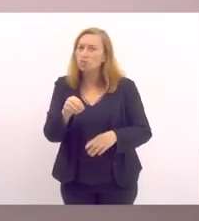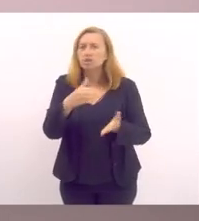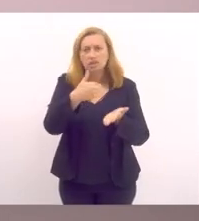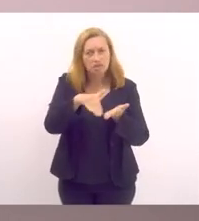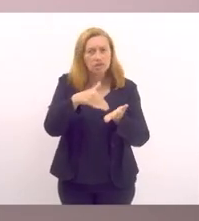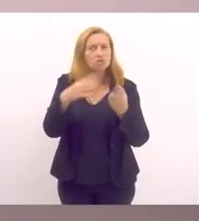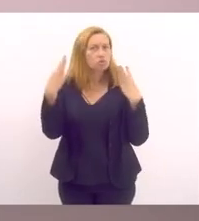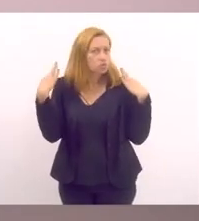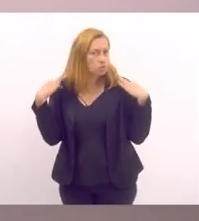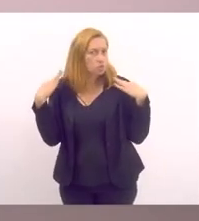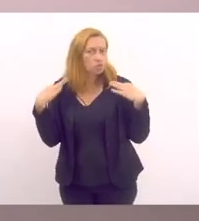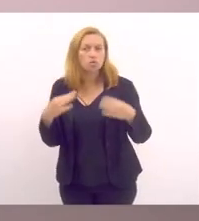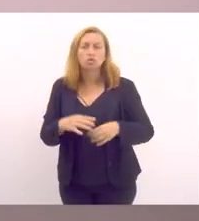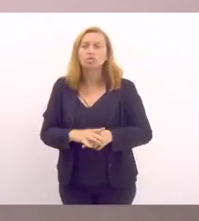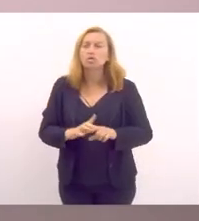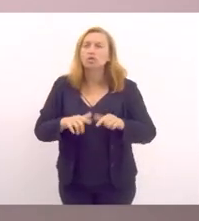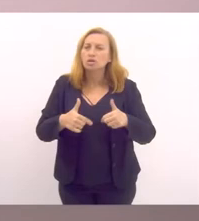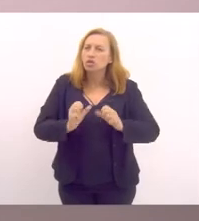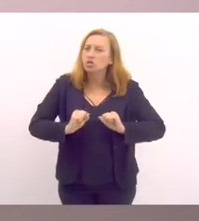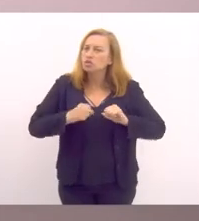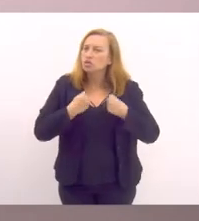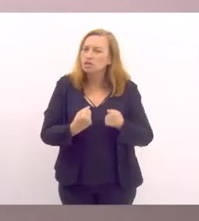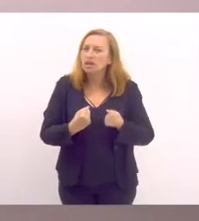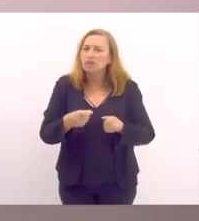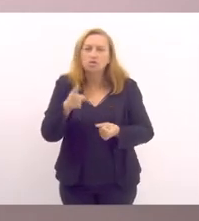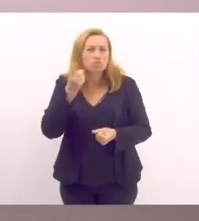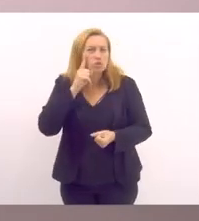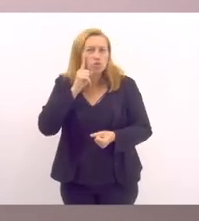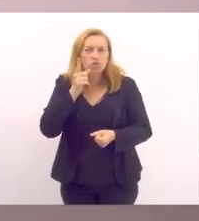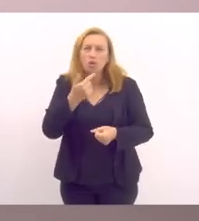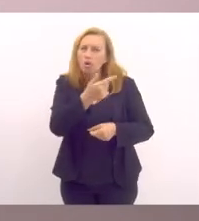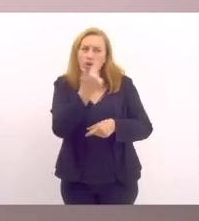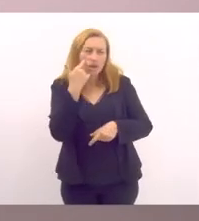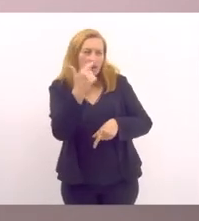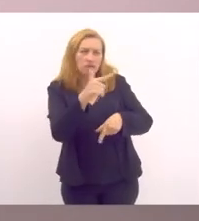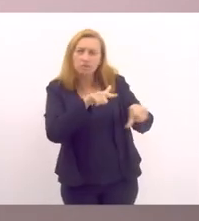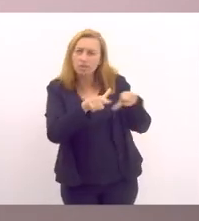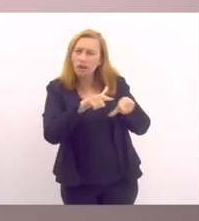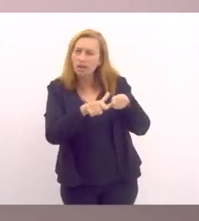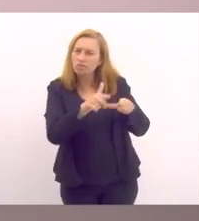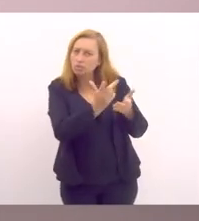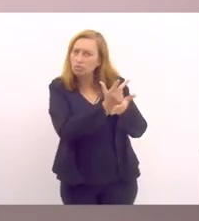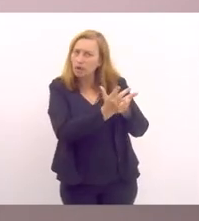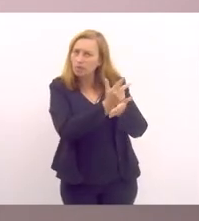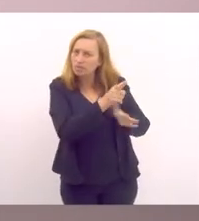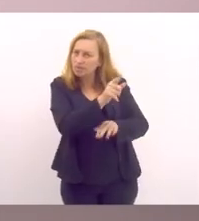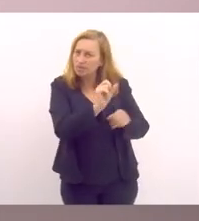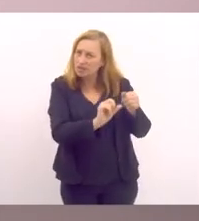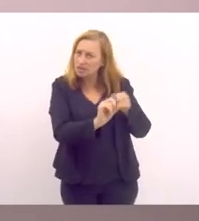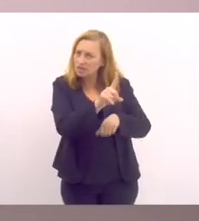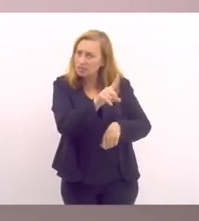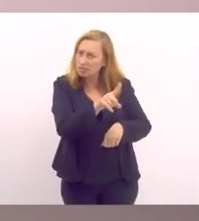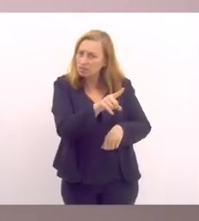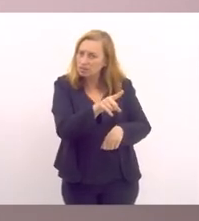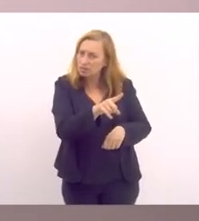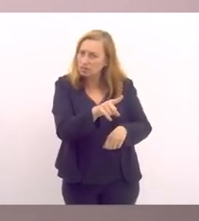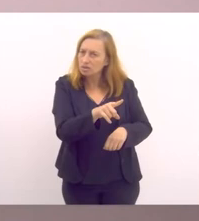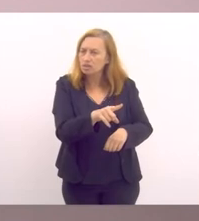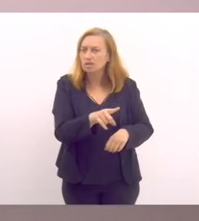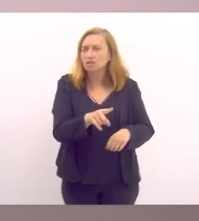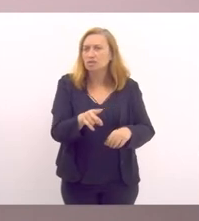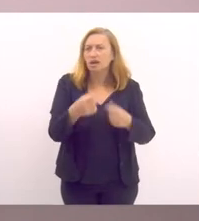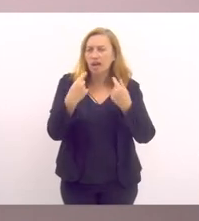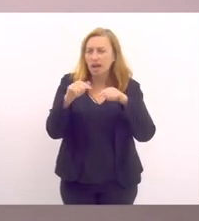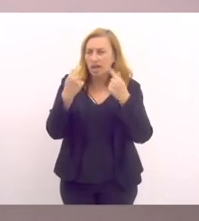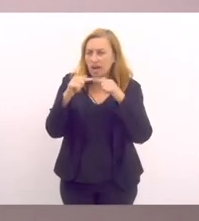para funcionar, dedicada noite e dia. Olha o trabalho que está sendo feito no mapa, o trabalho que a gente acha, olha, se a gente vai aqui para lavar a roupa suja com relação, pô,